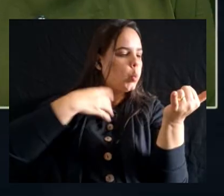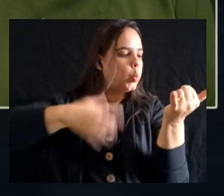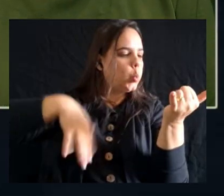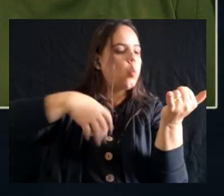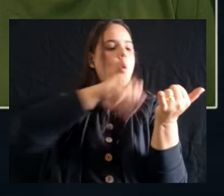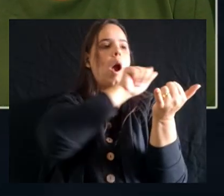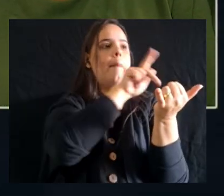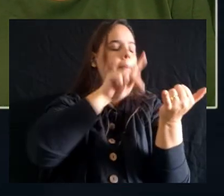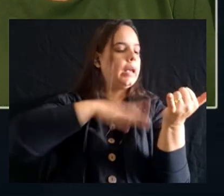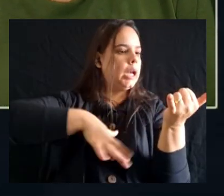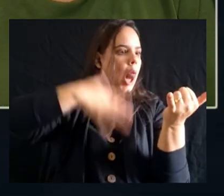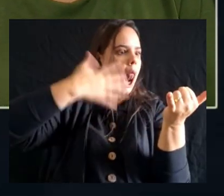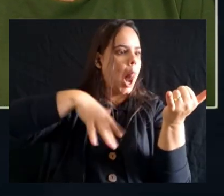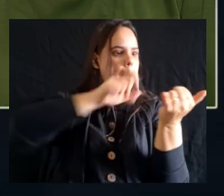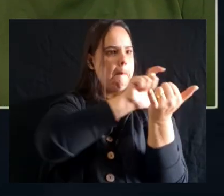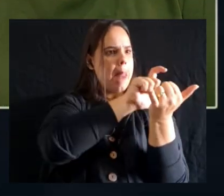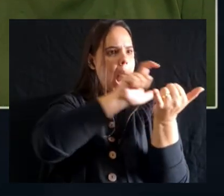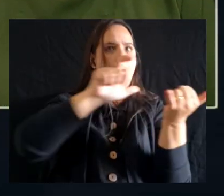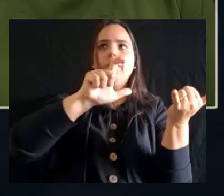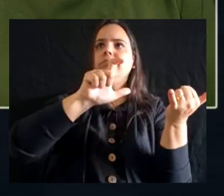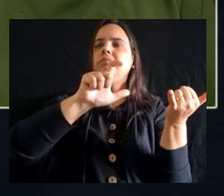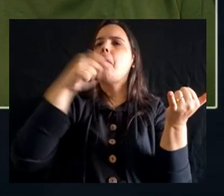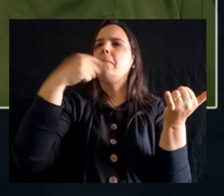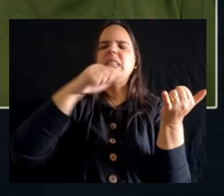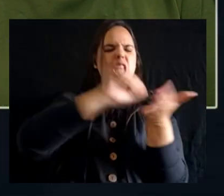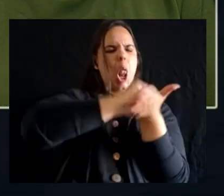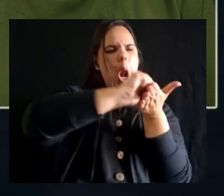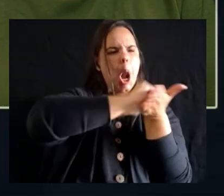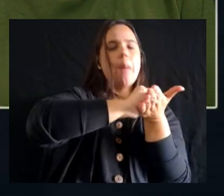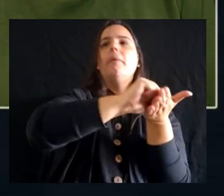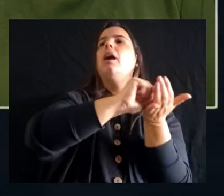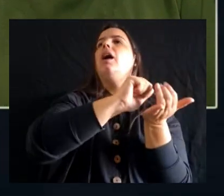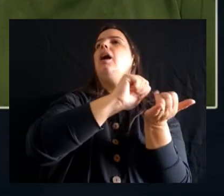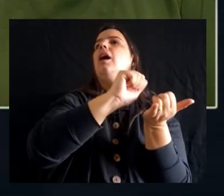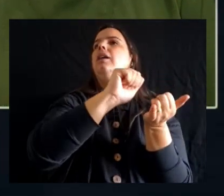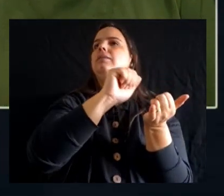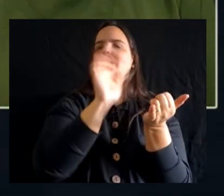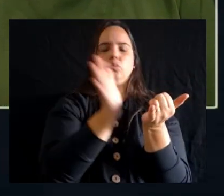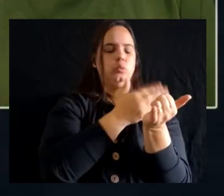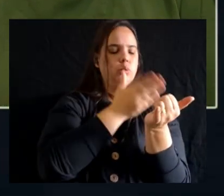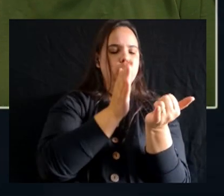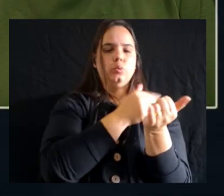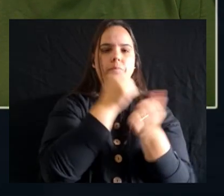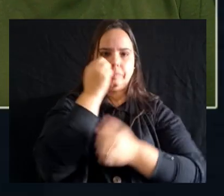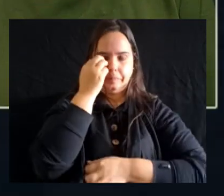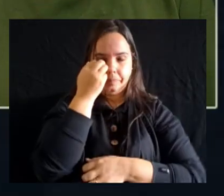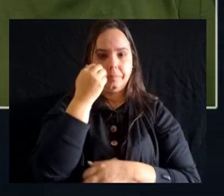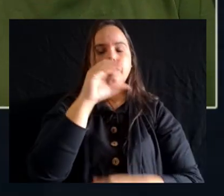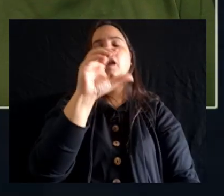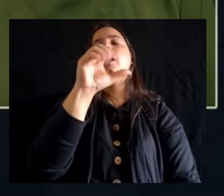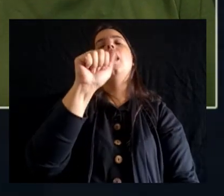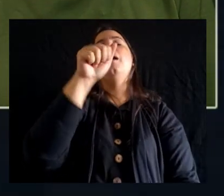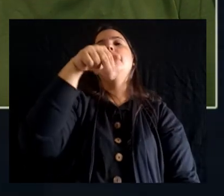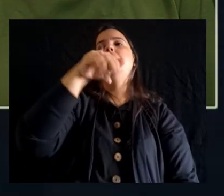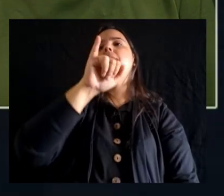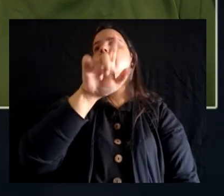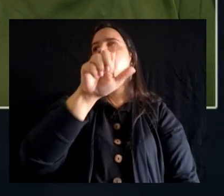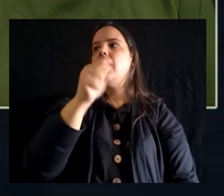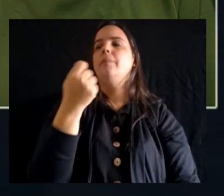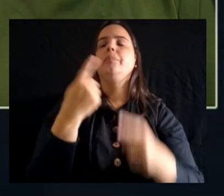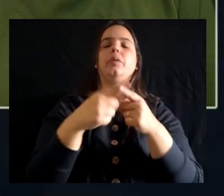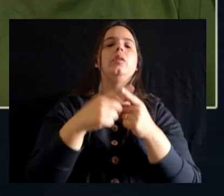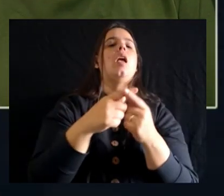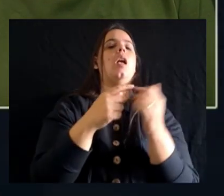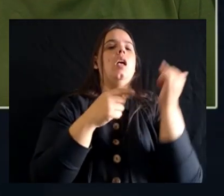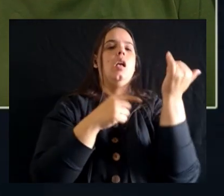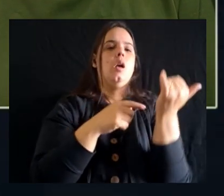você deletar, né, alguns. Camila Alves, da Vila Marieta. Os aplicativos dão medalhas virtuais quando